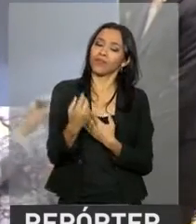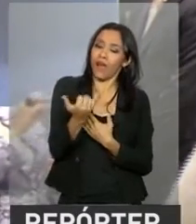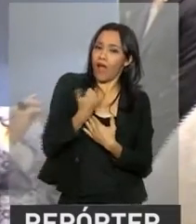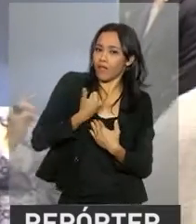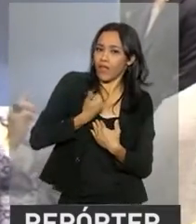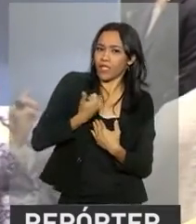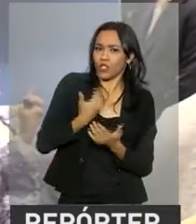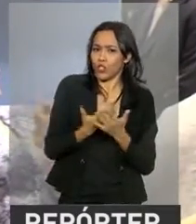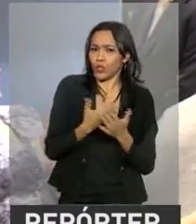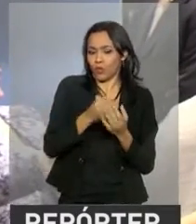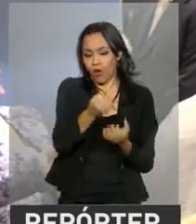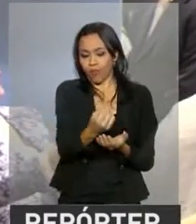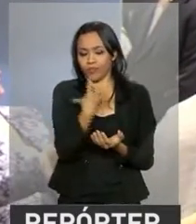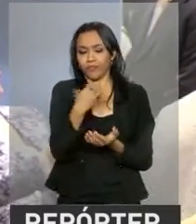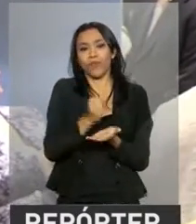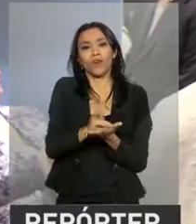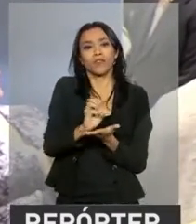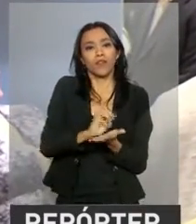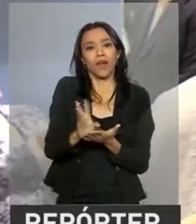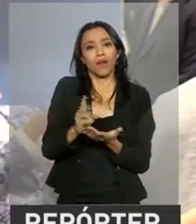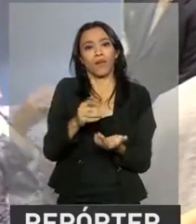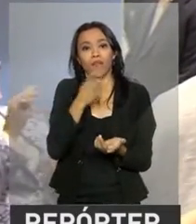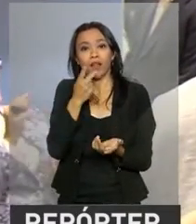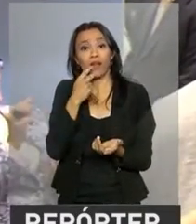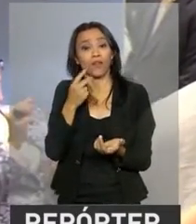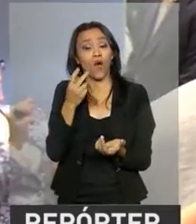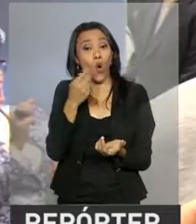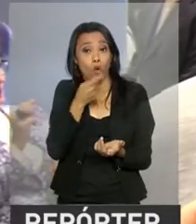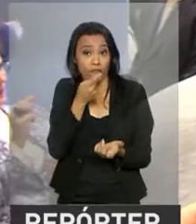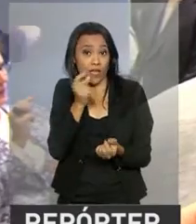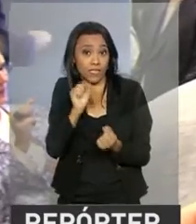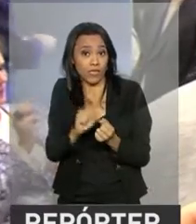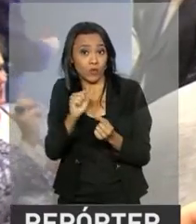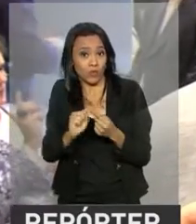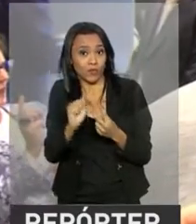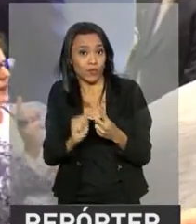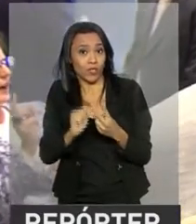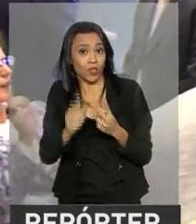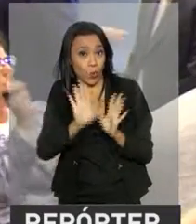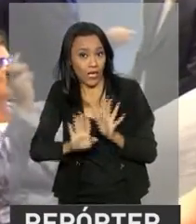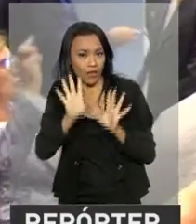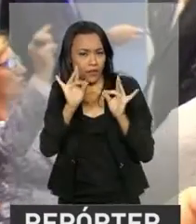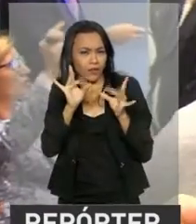esse estudo e mandavam para mim pelo WhatsApp: Williams, ele faz isso,